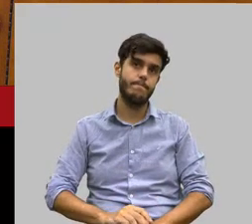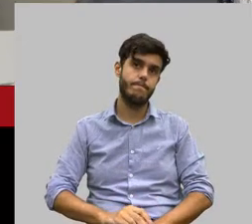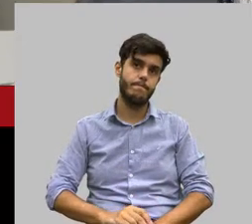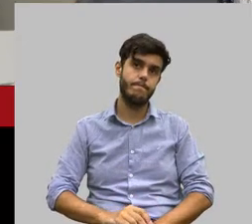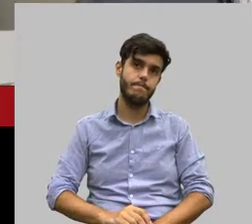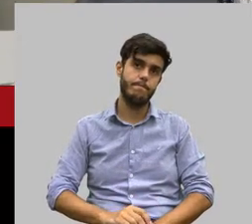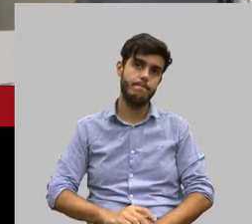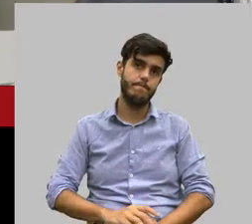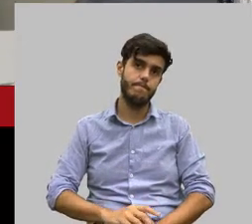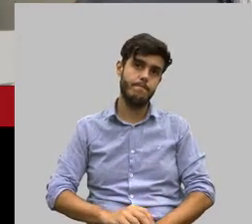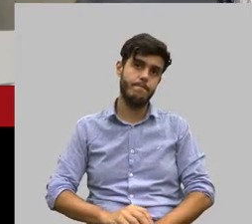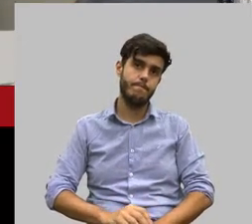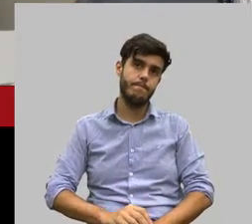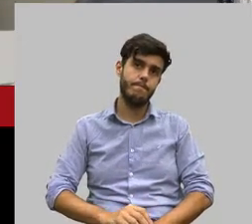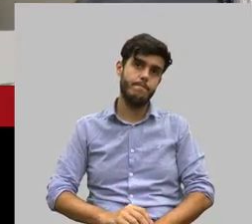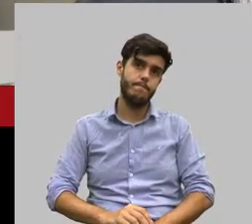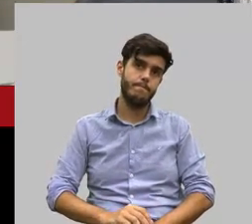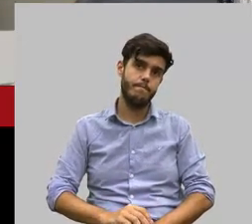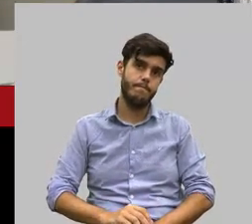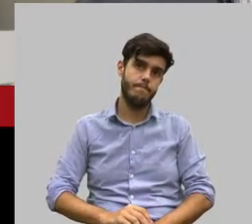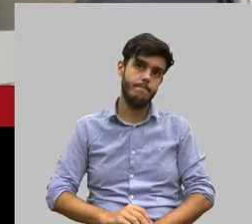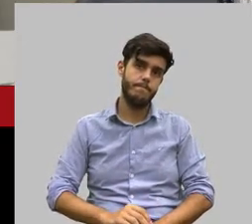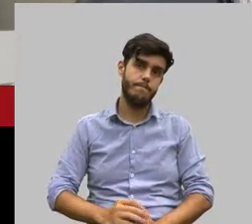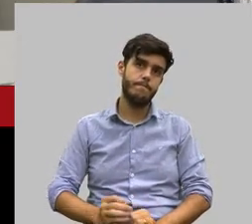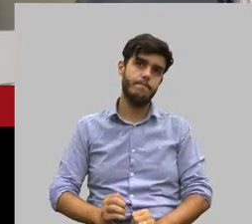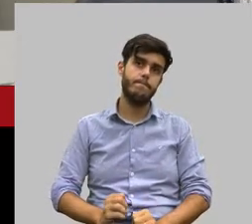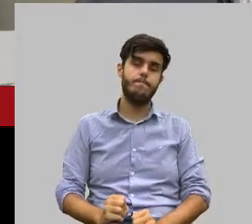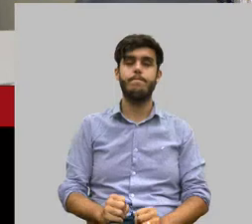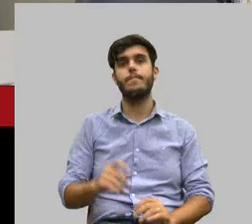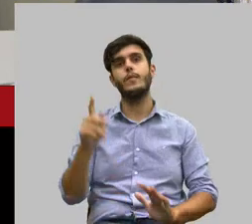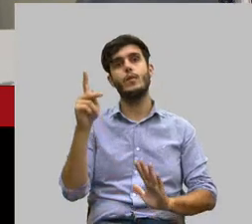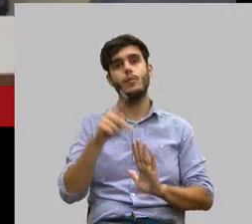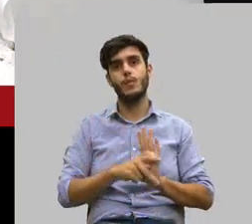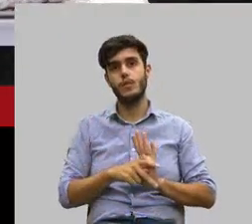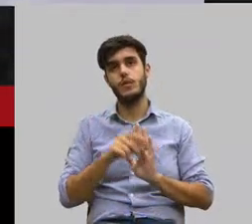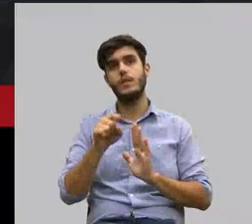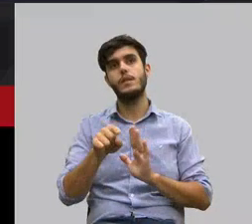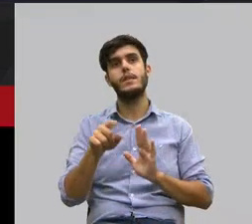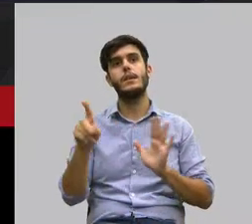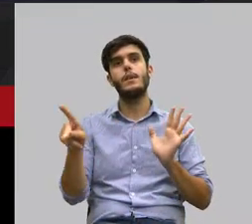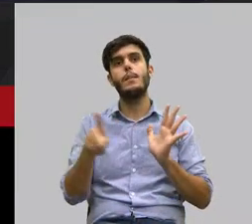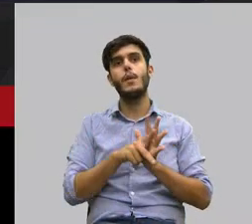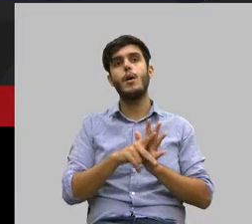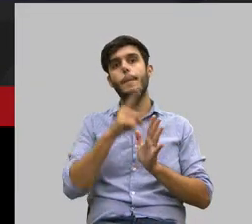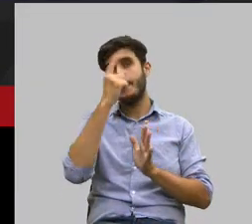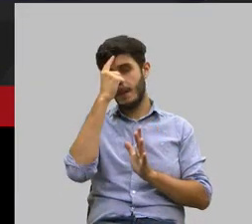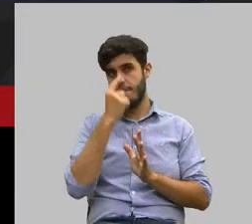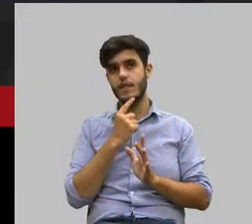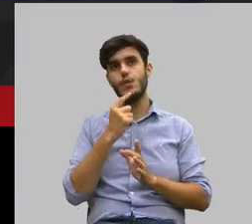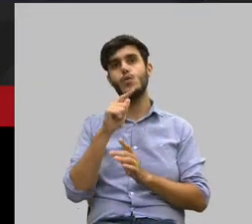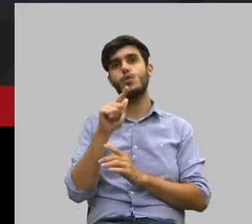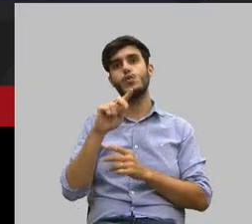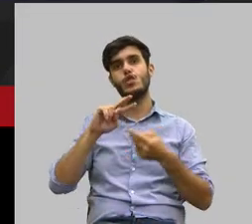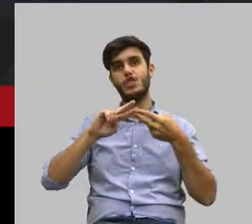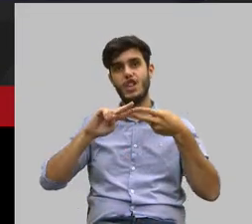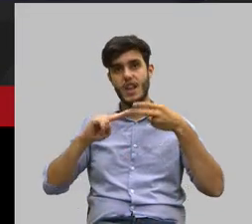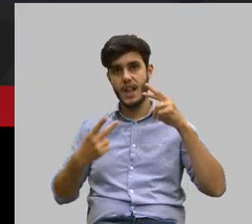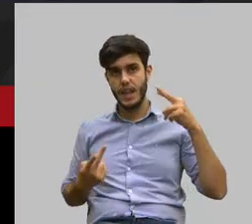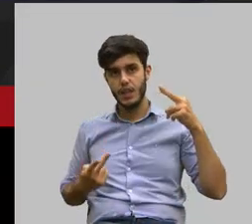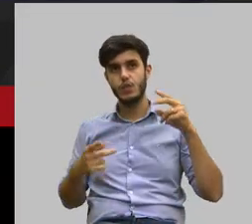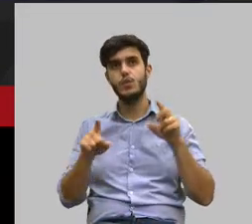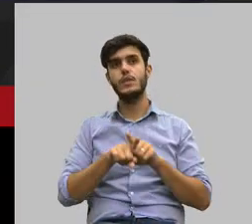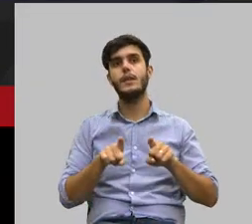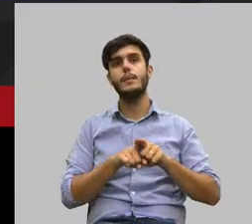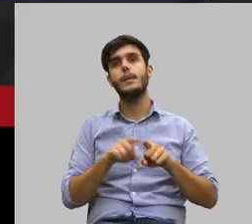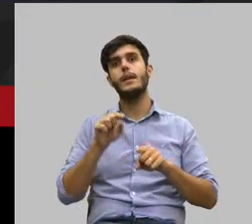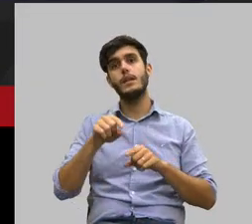também dentre os nossos projetos é o Projeto relativo ao banco de perfis genéticos então Eh nós somos hoje o estado